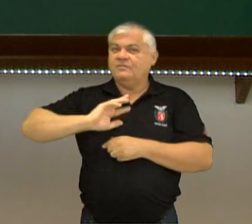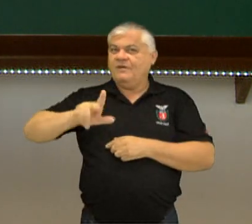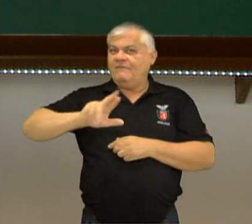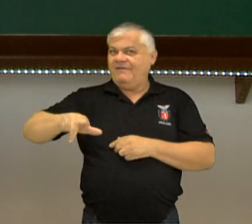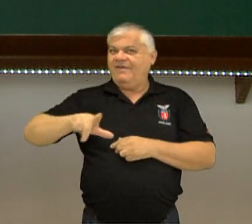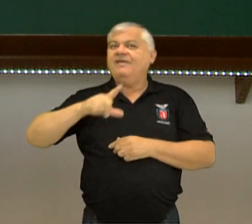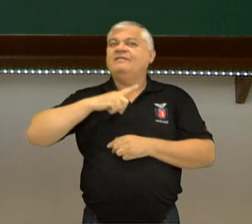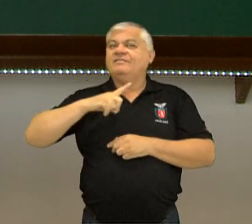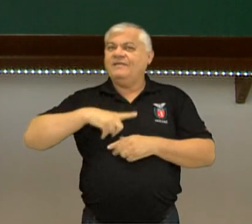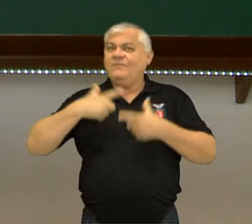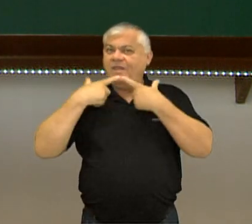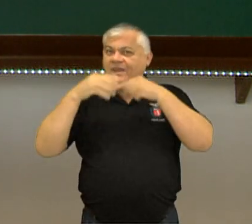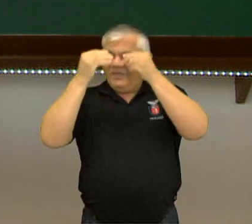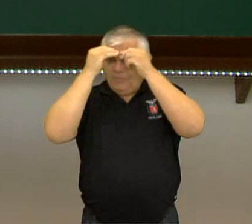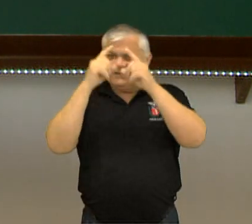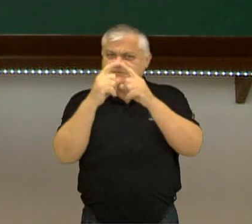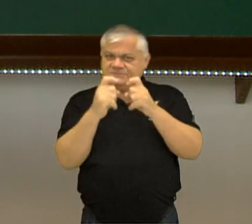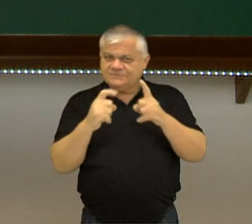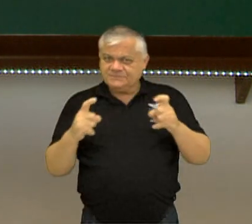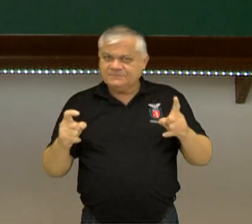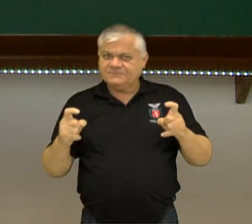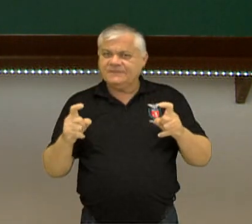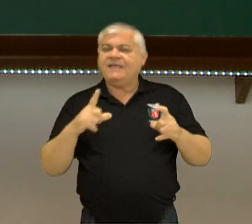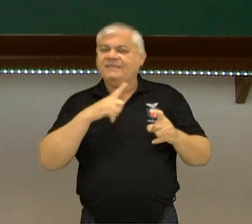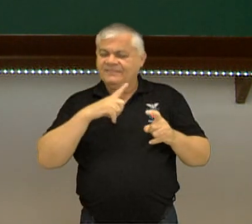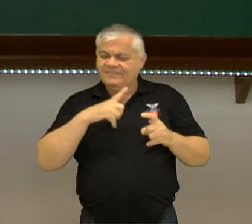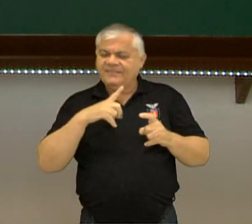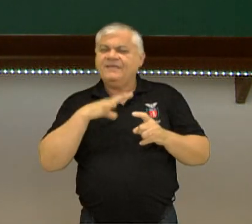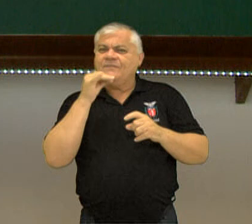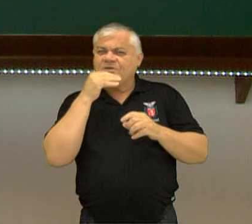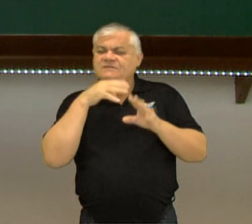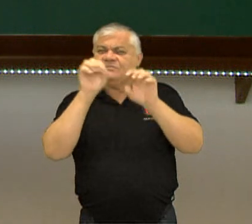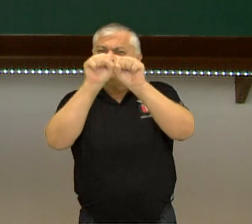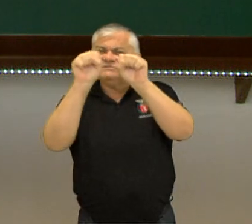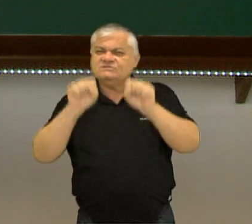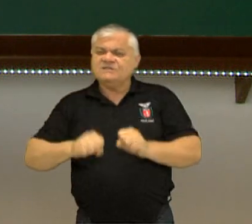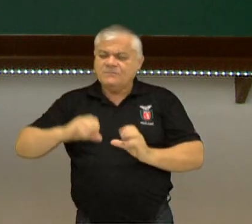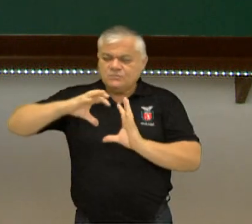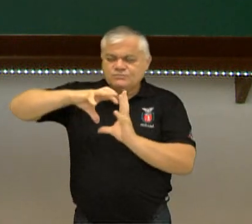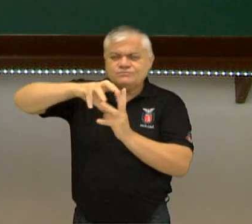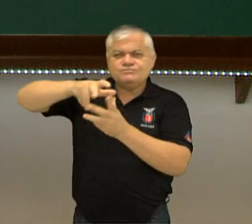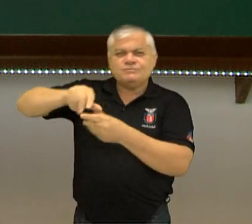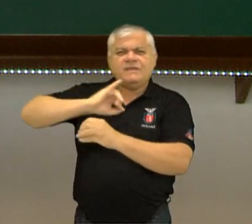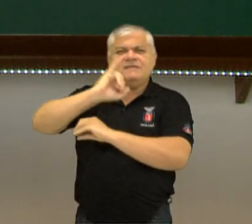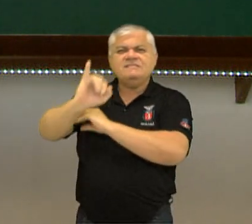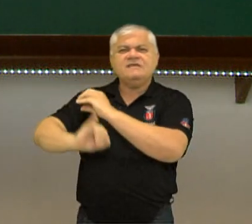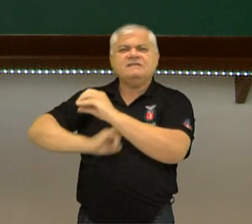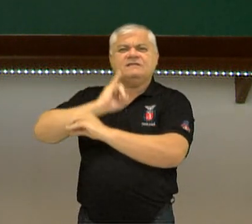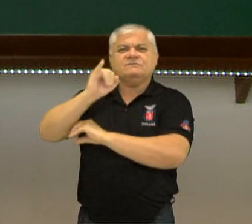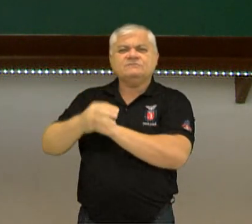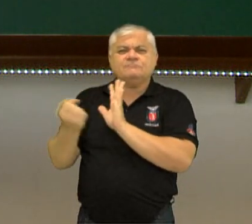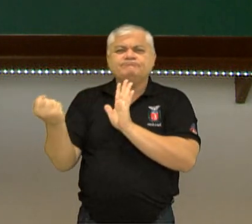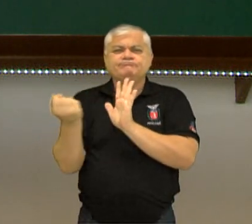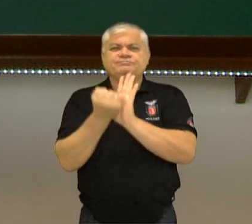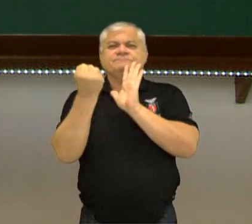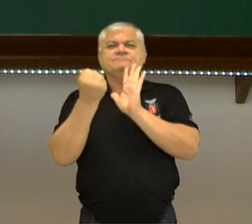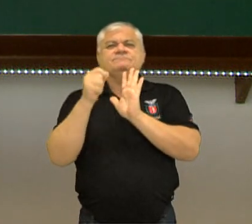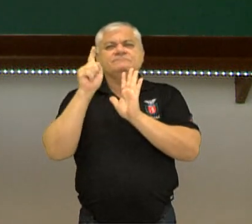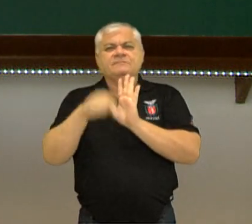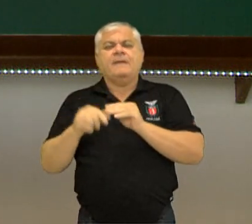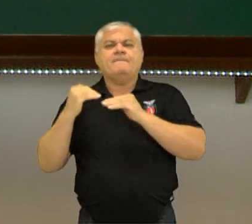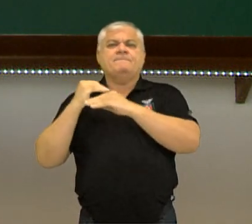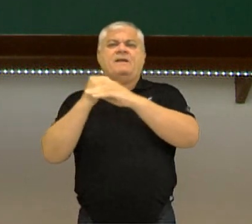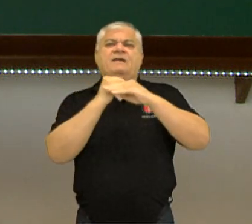linguagem científica, existe um sistema internacional que ele estabeleceu como